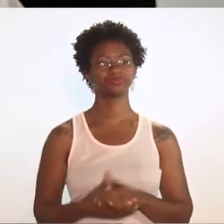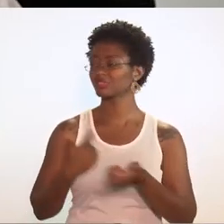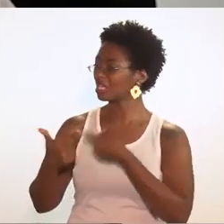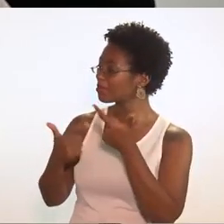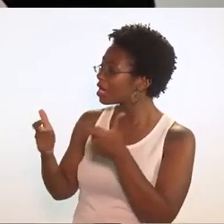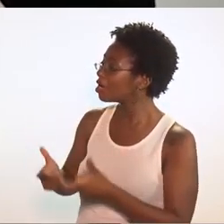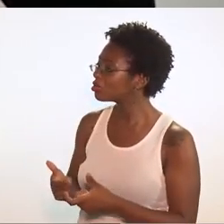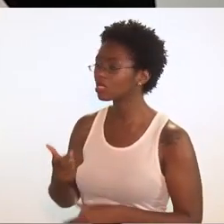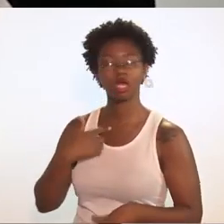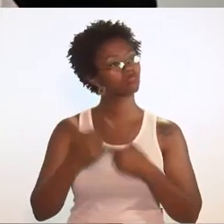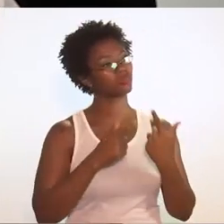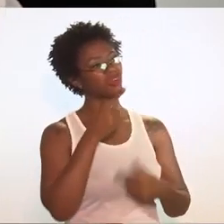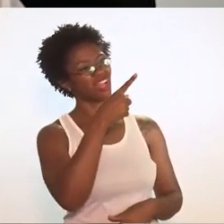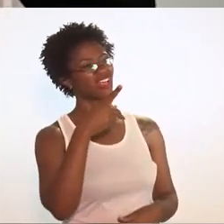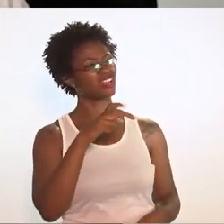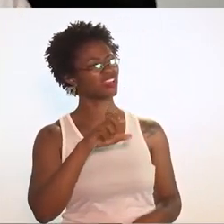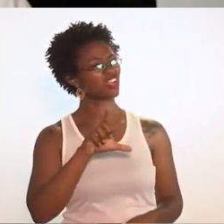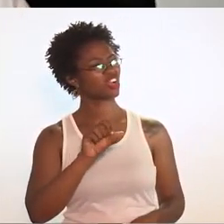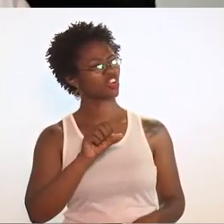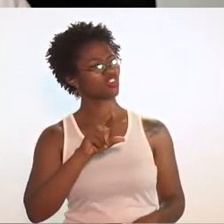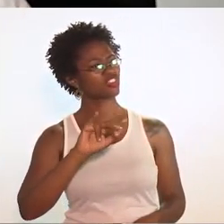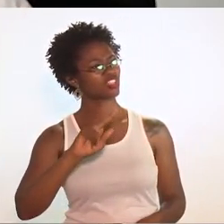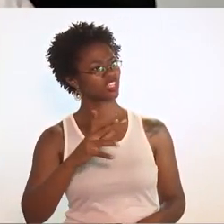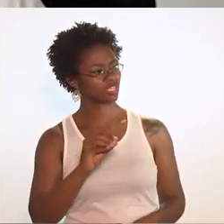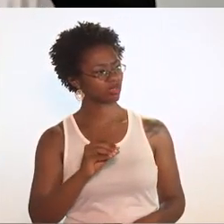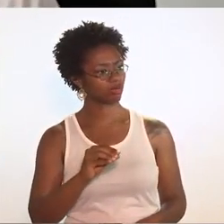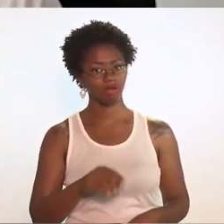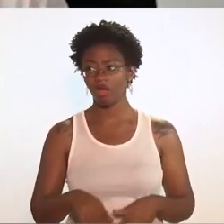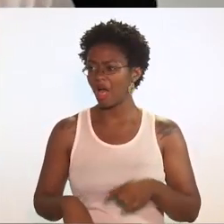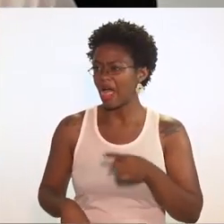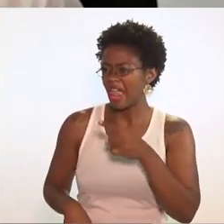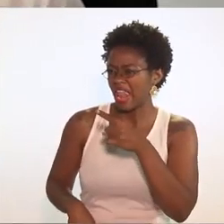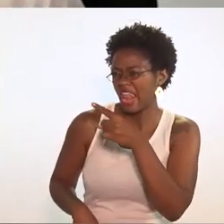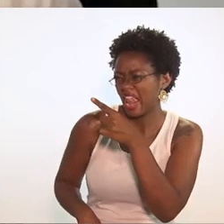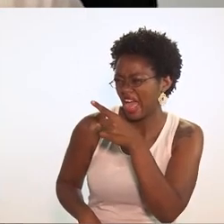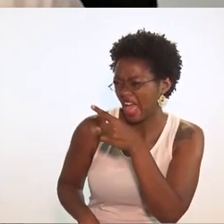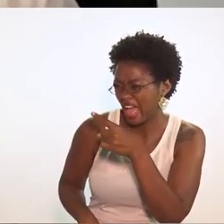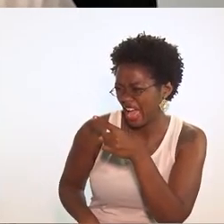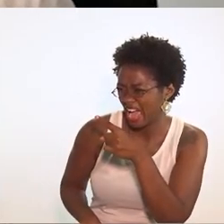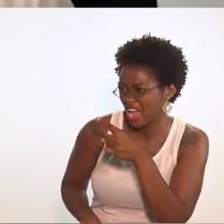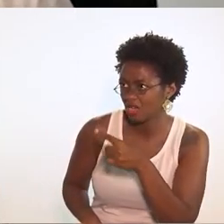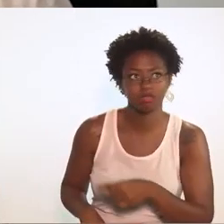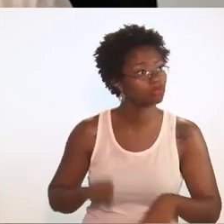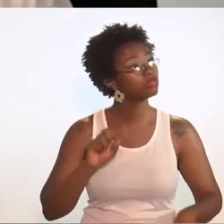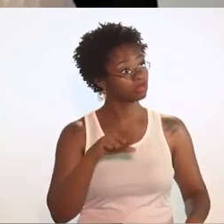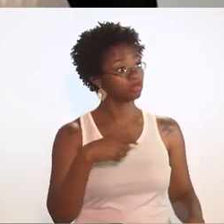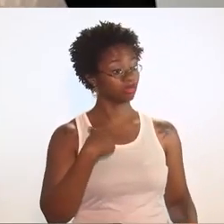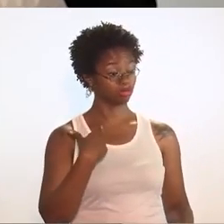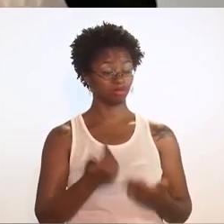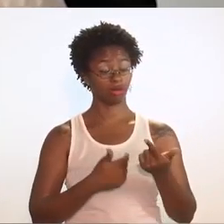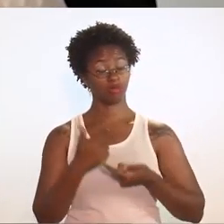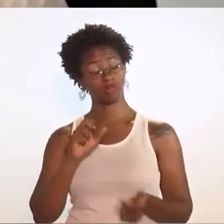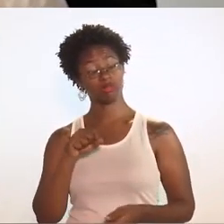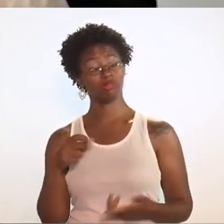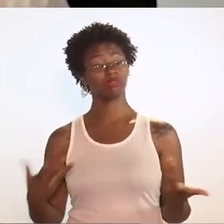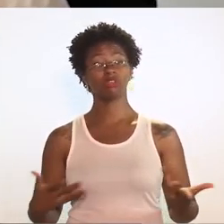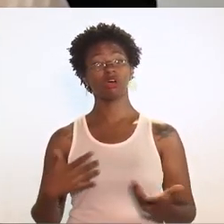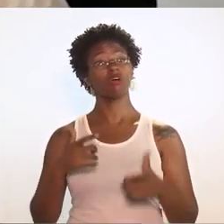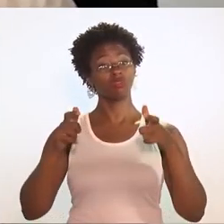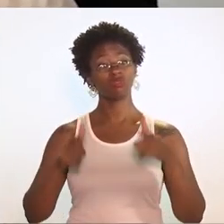É verdade. Isso não é só na sua época, Carlos Alberto. Hoje, em pleno século